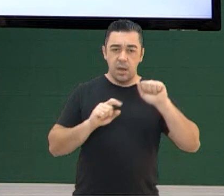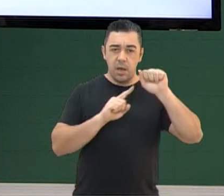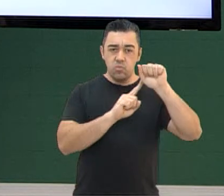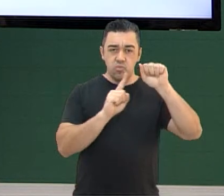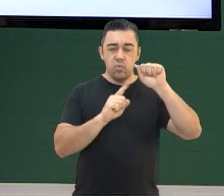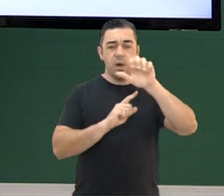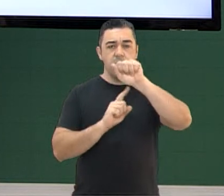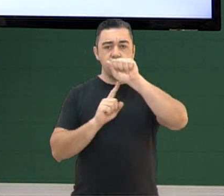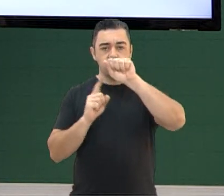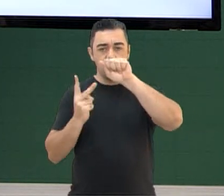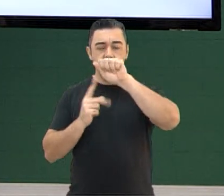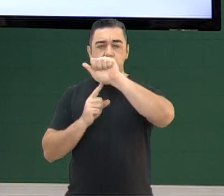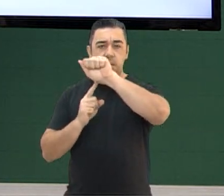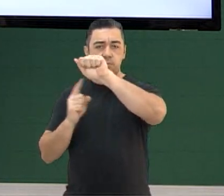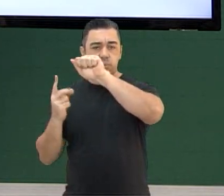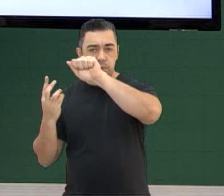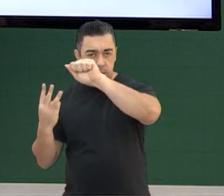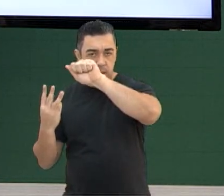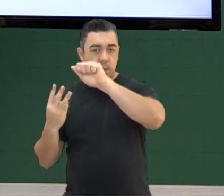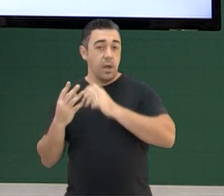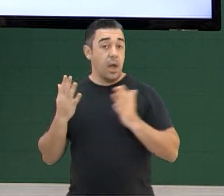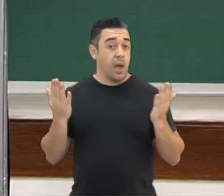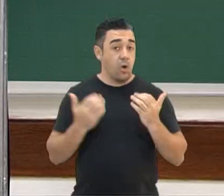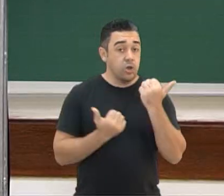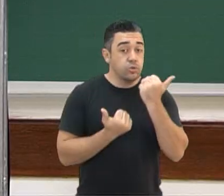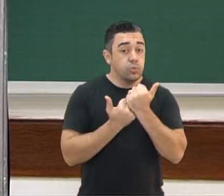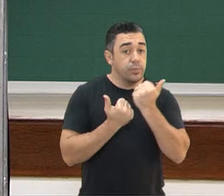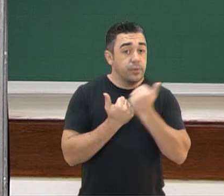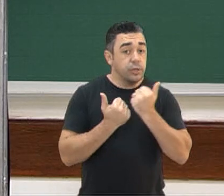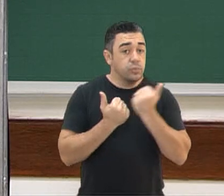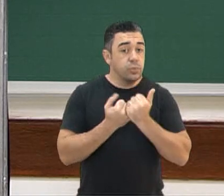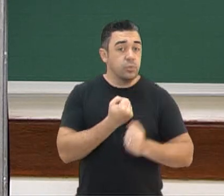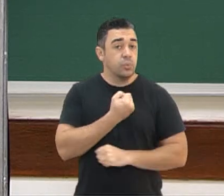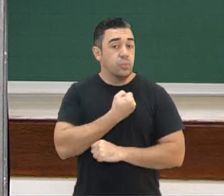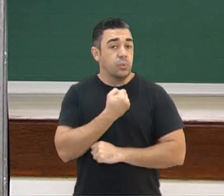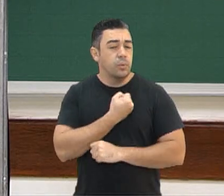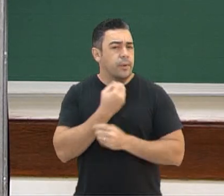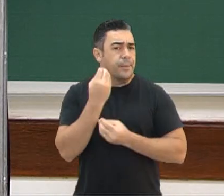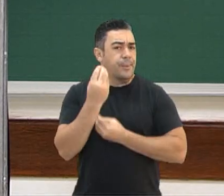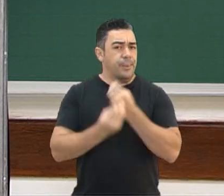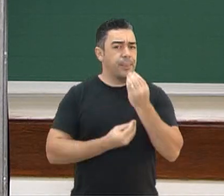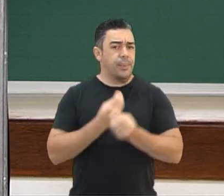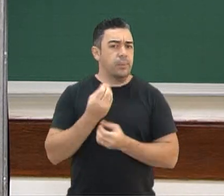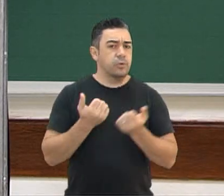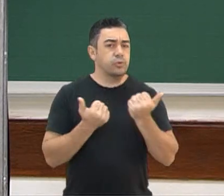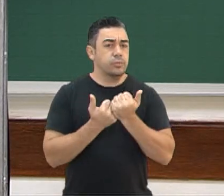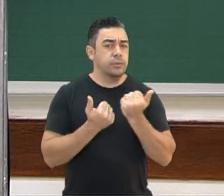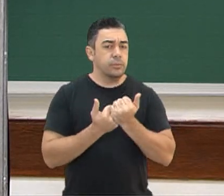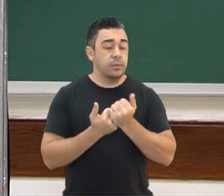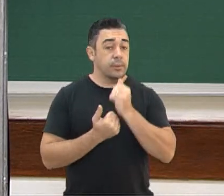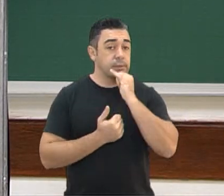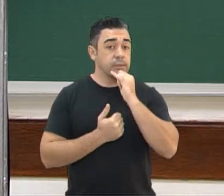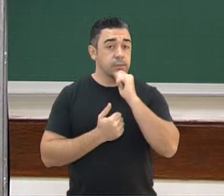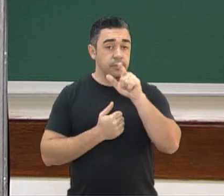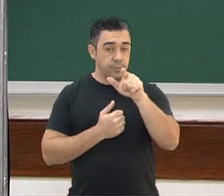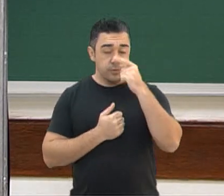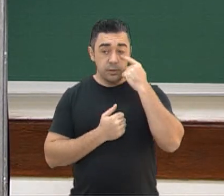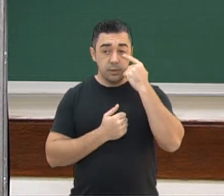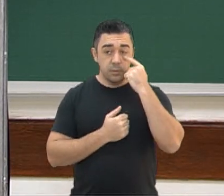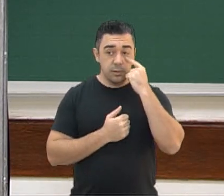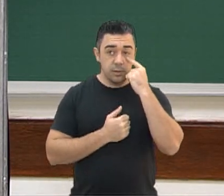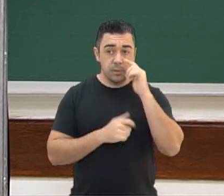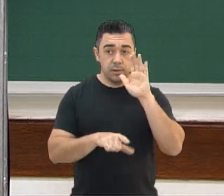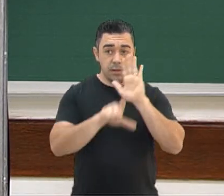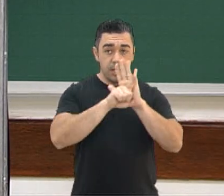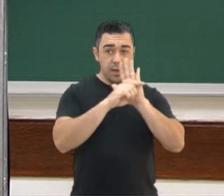tá bom? Agora, nós vamos substituir os valores. Tá? Como que a gente vai substituir? Peguem lá a